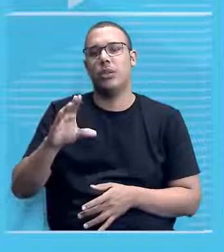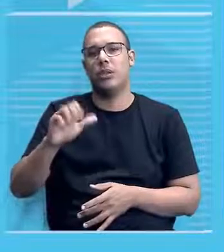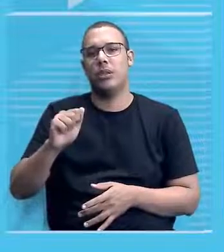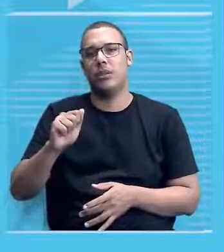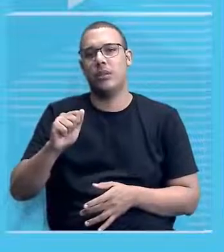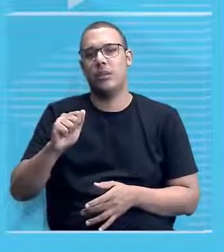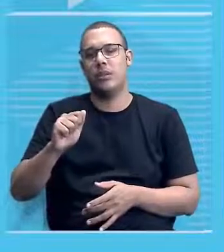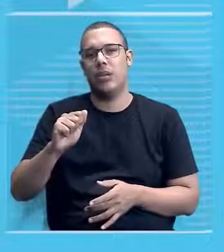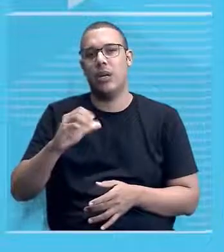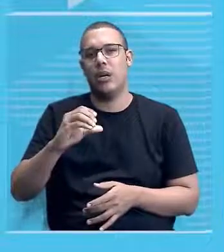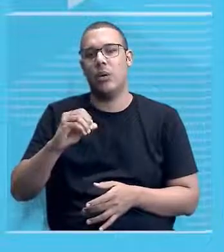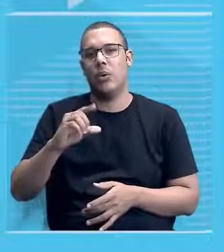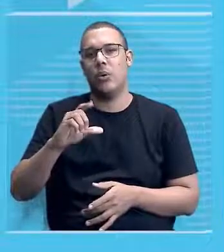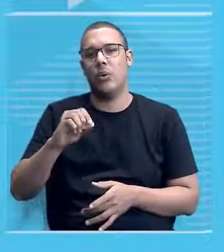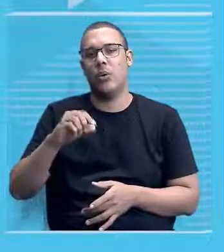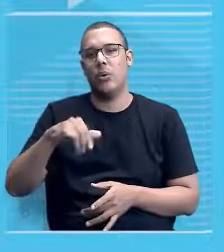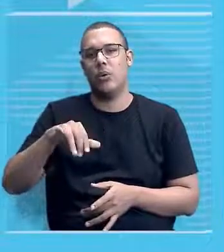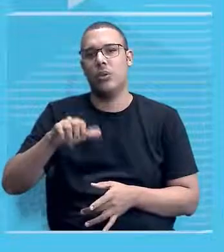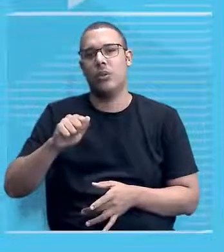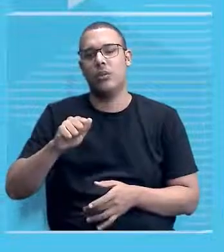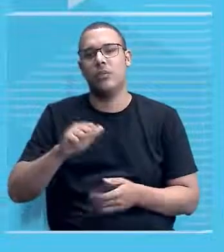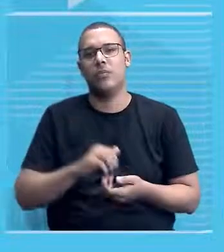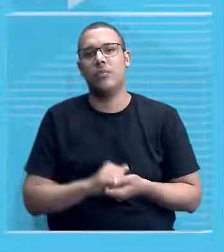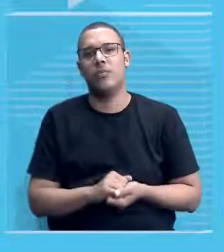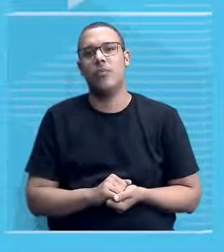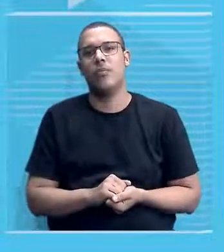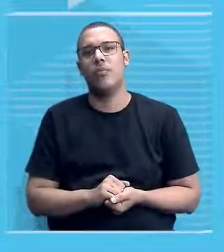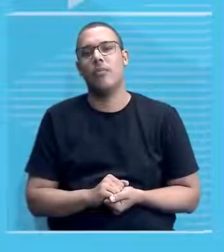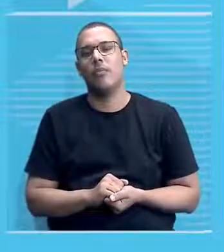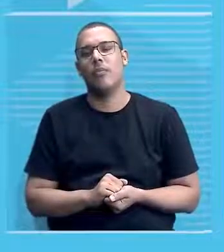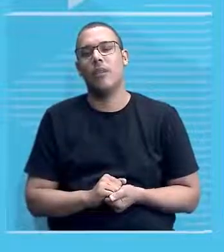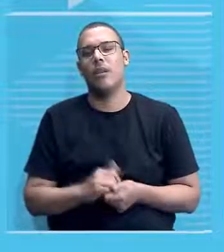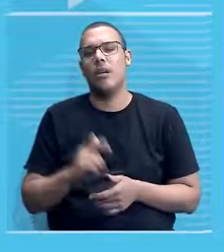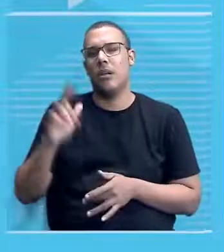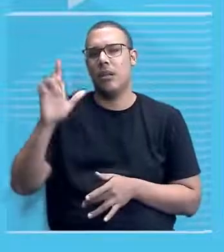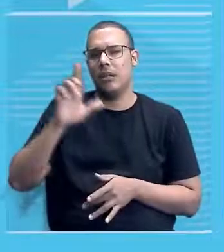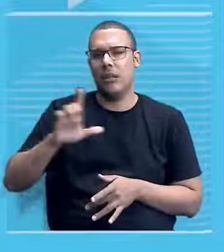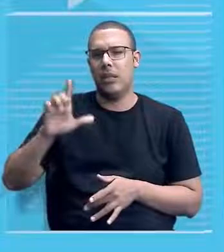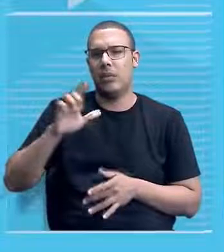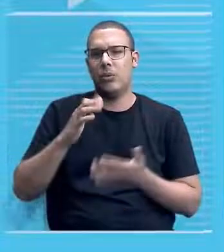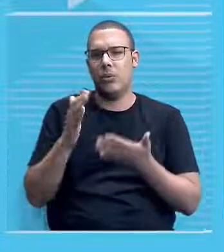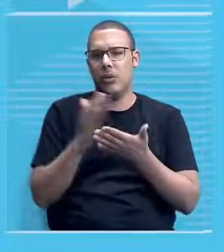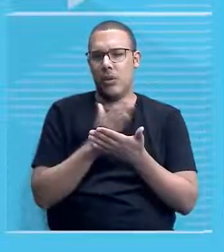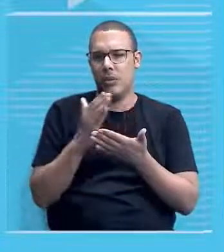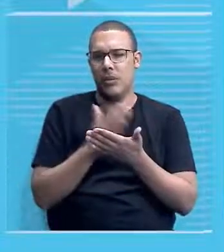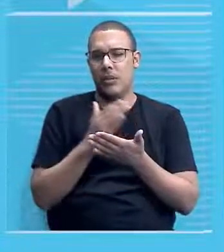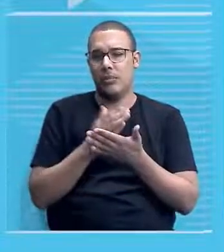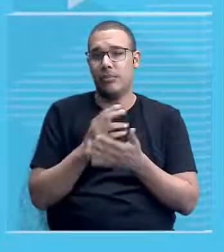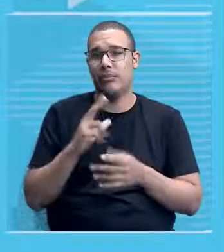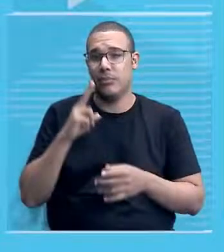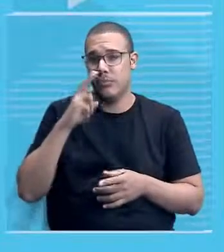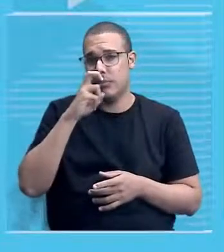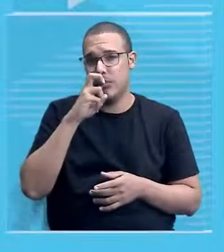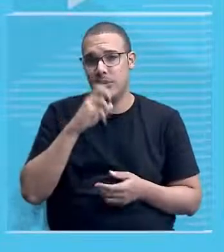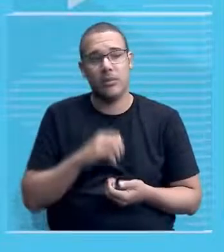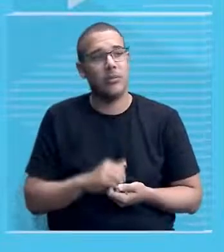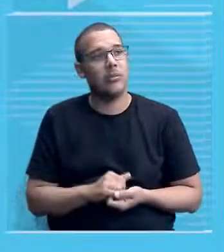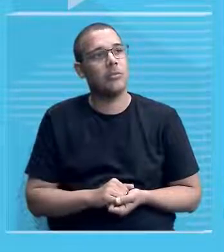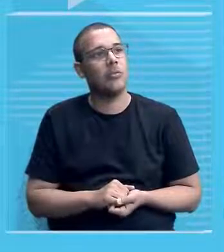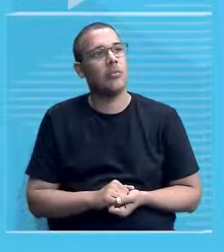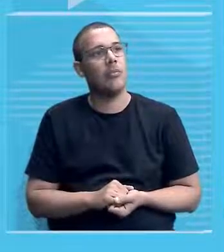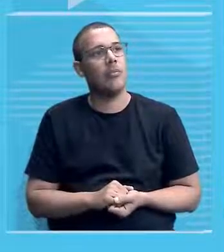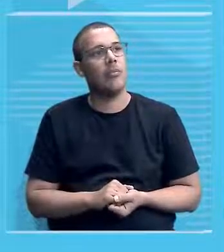da colônia então na literatura dele isso é muito forte e tem mais